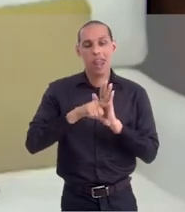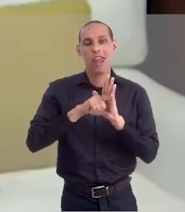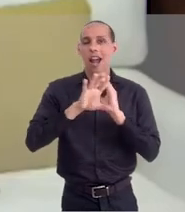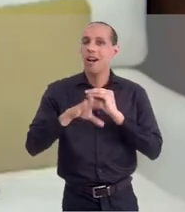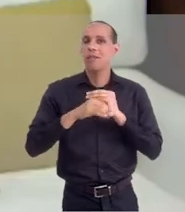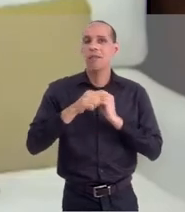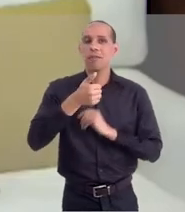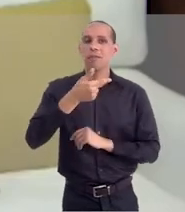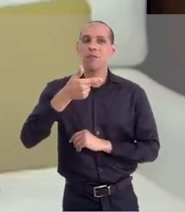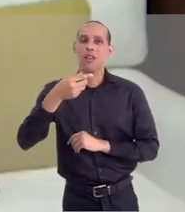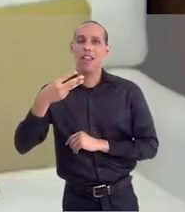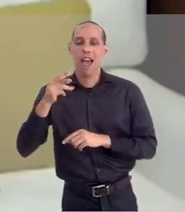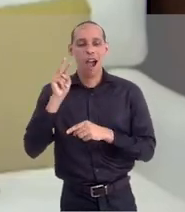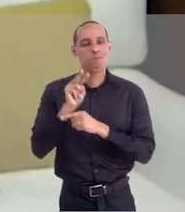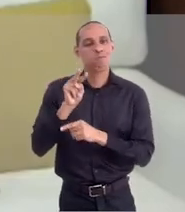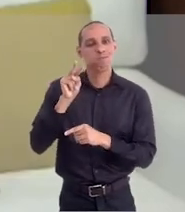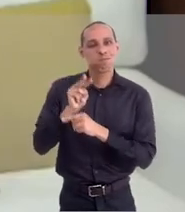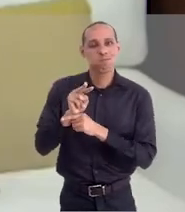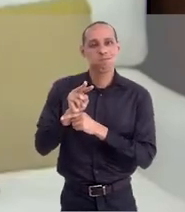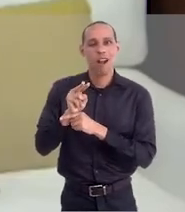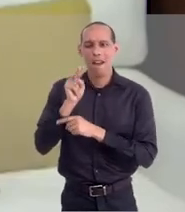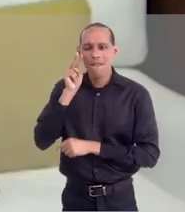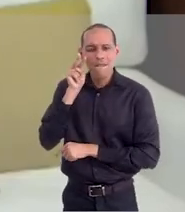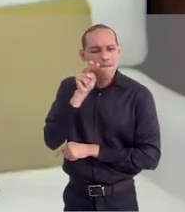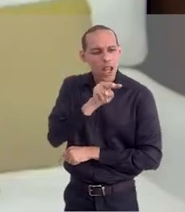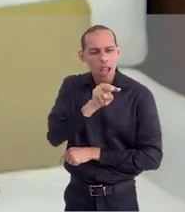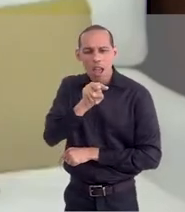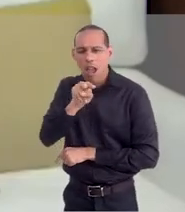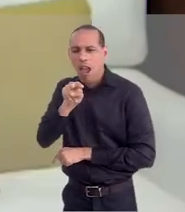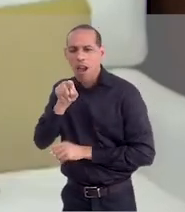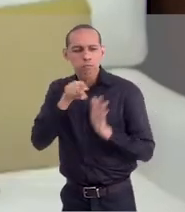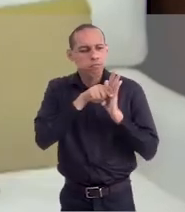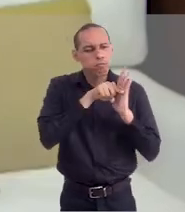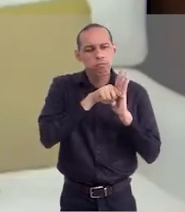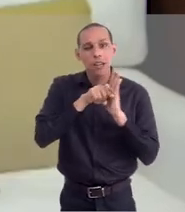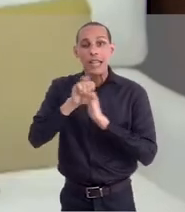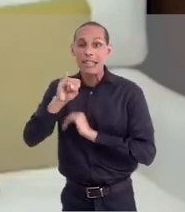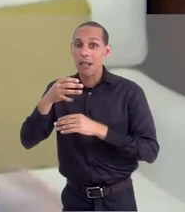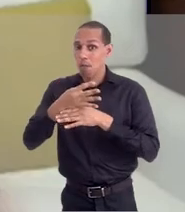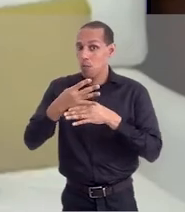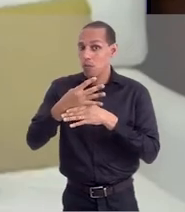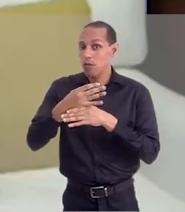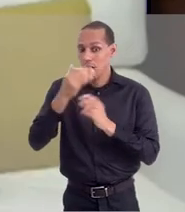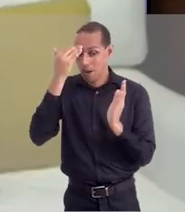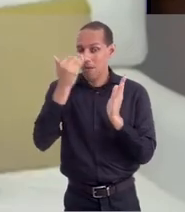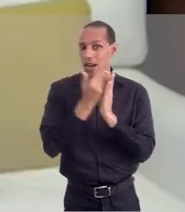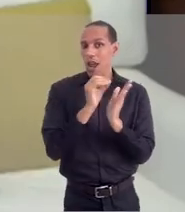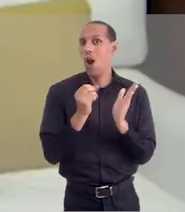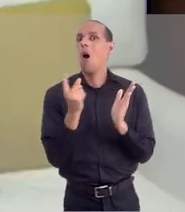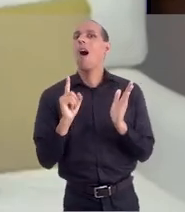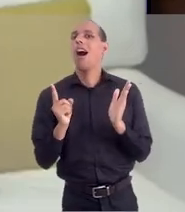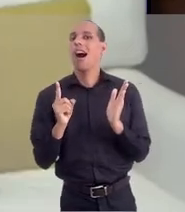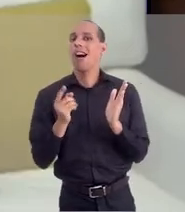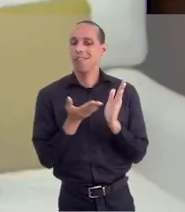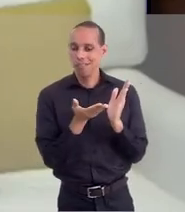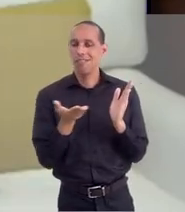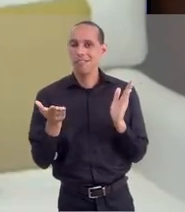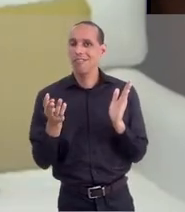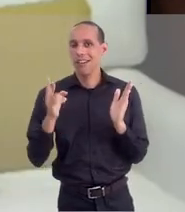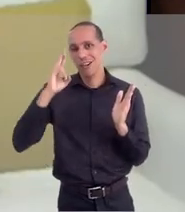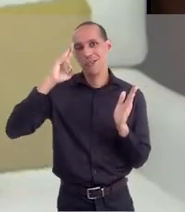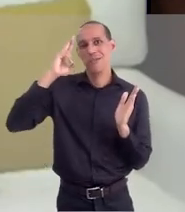123, os guardiões da Lei Complementar 123. Eles vão verificam se o município está ou não cumprindo